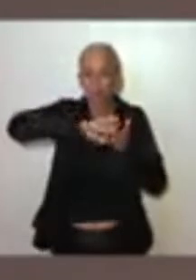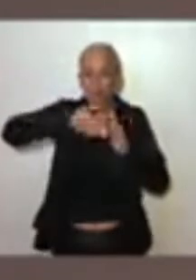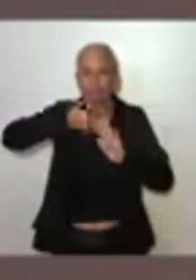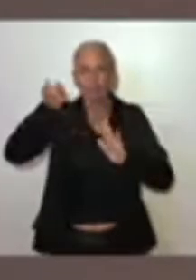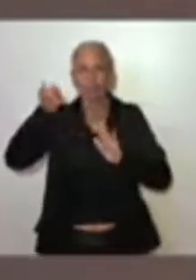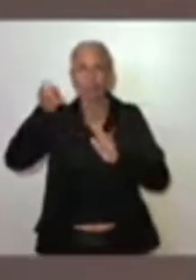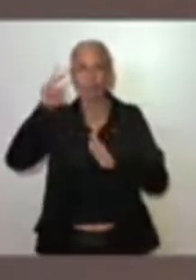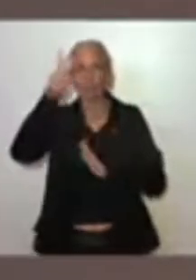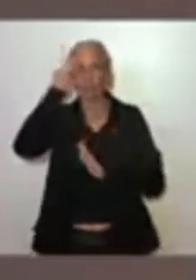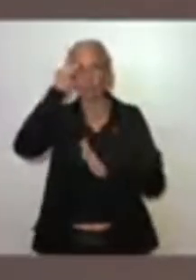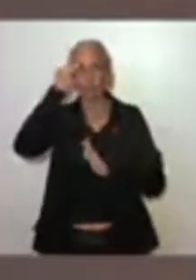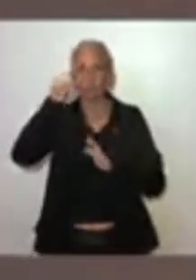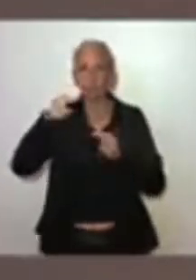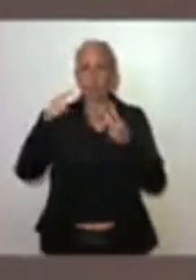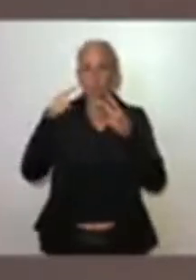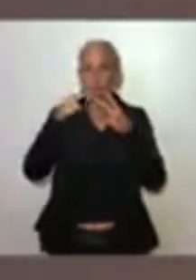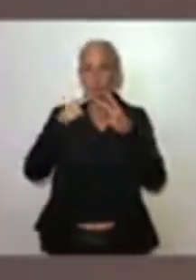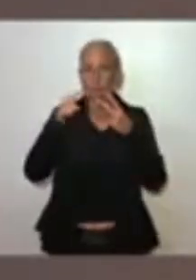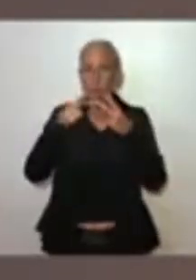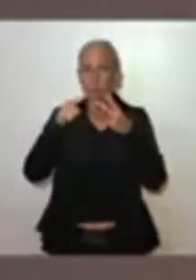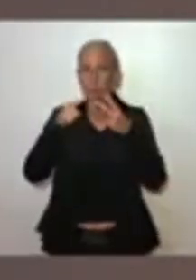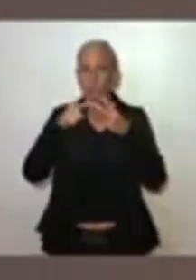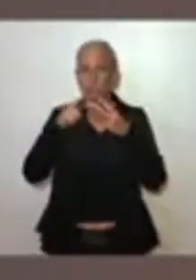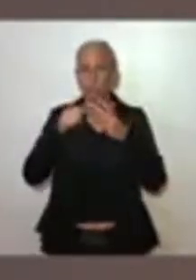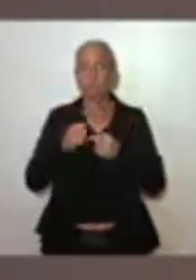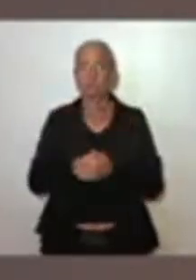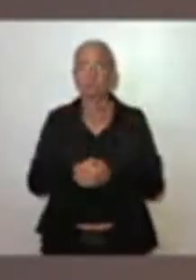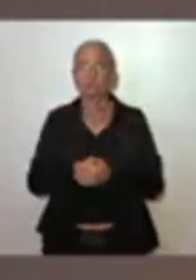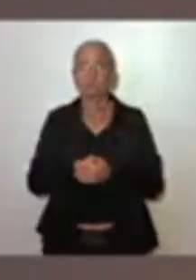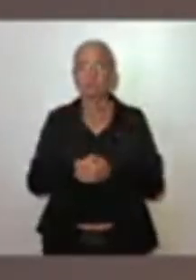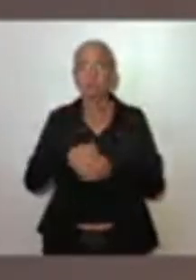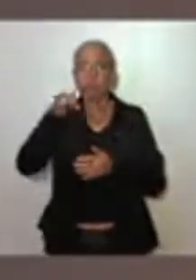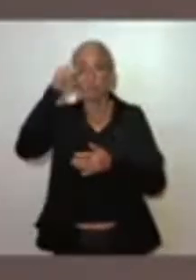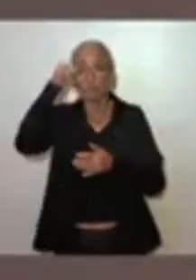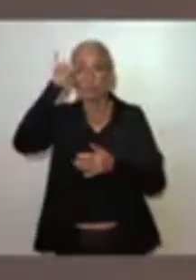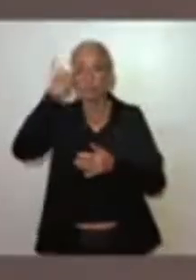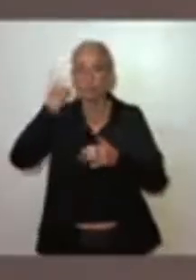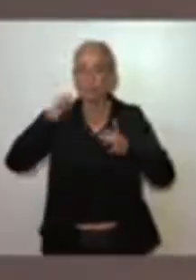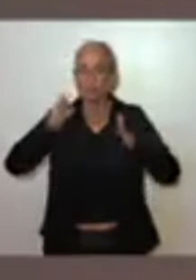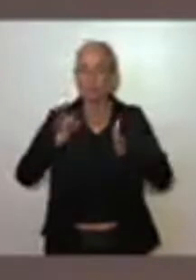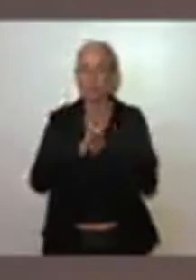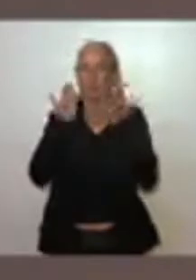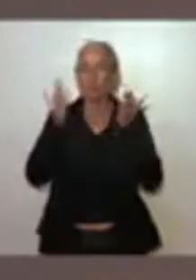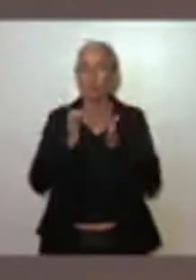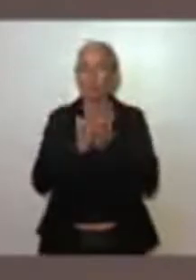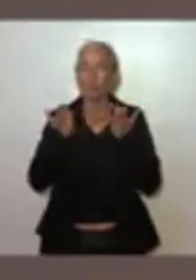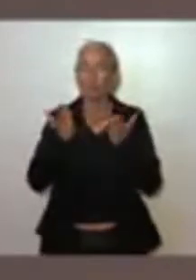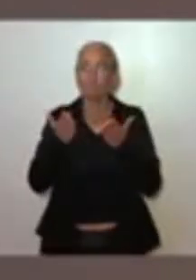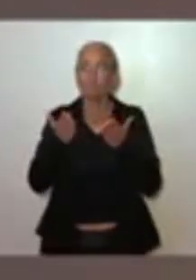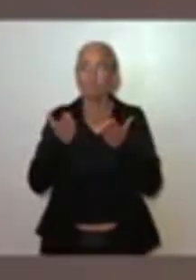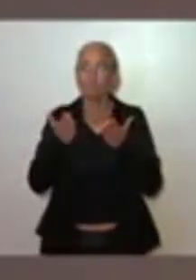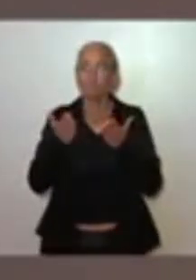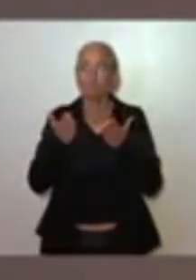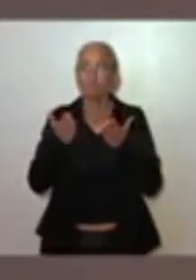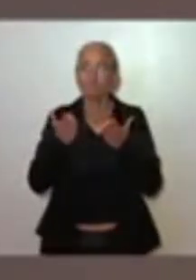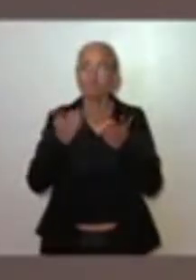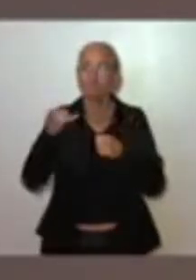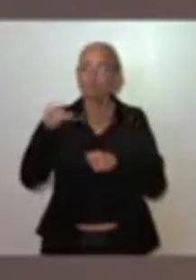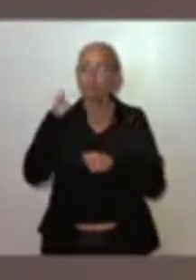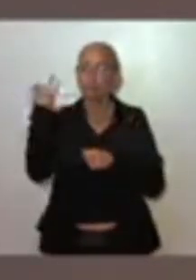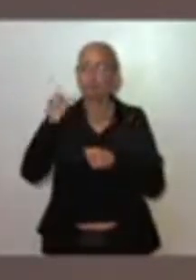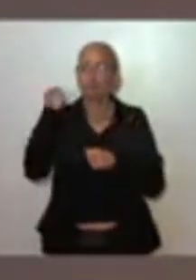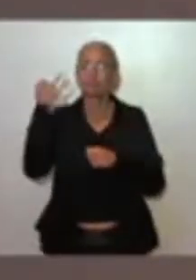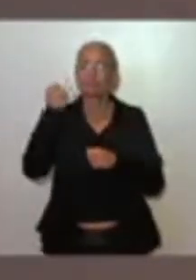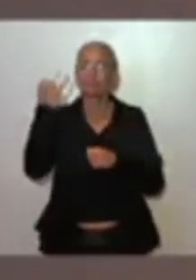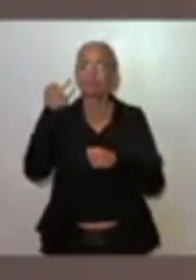história segundo o item da minha lista combater a pobreza Essa é a grande causa da